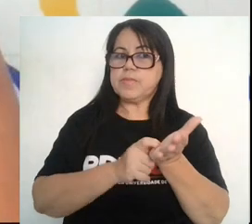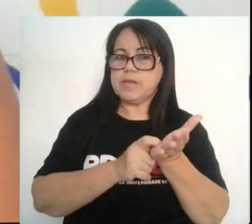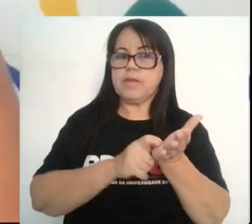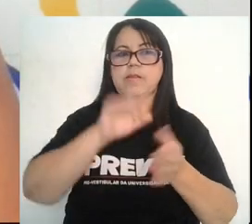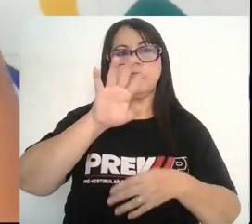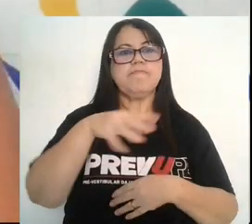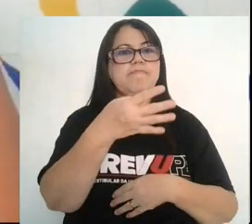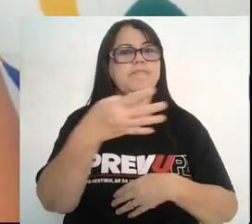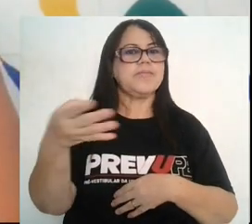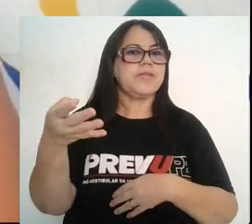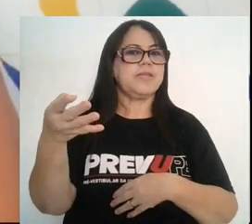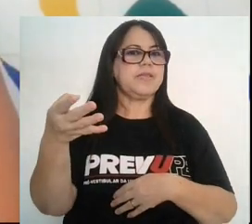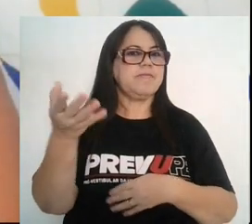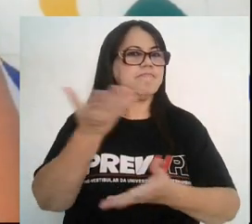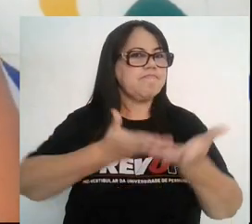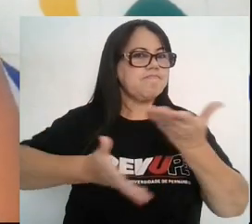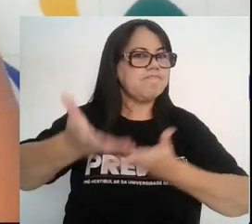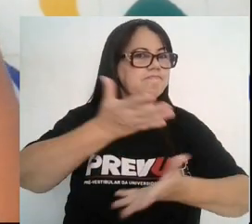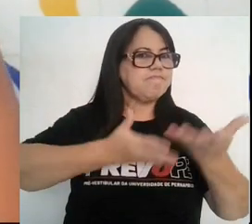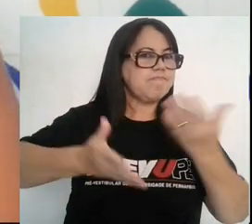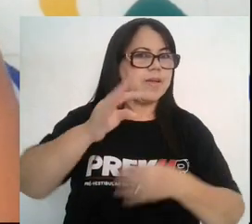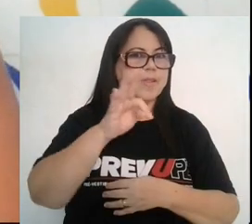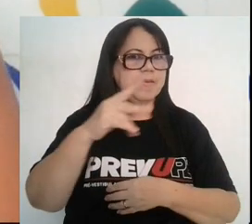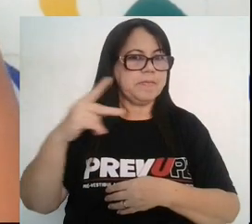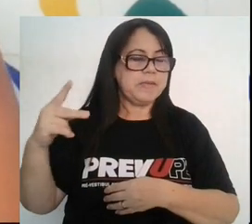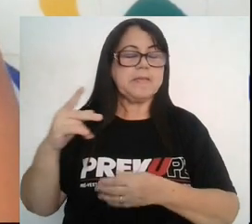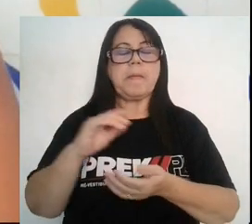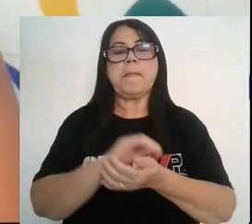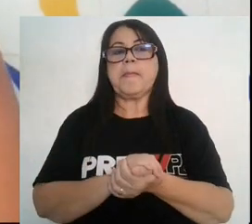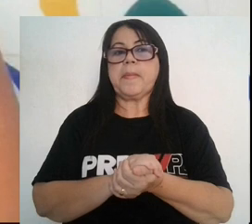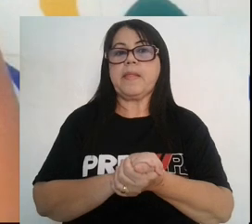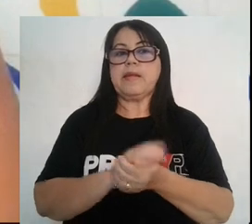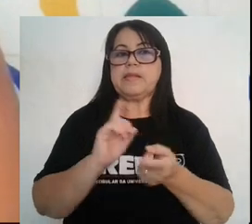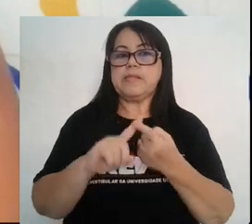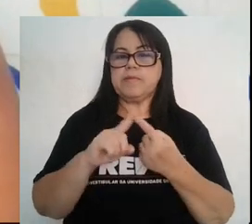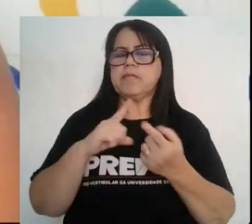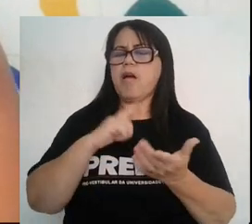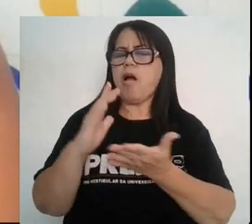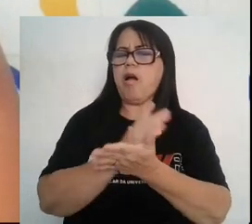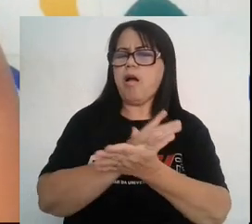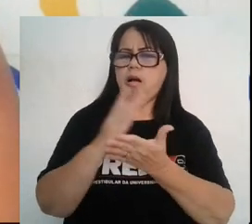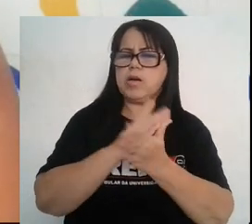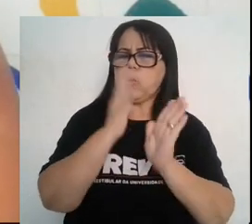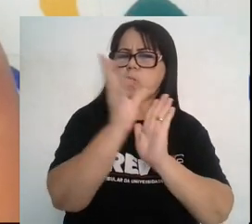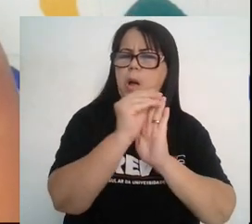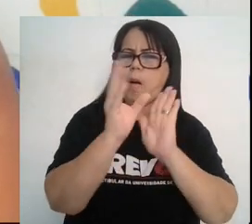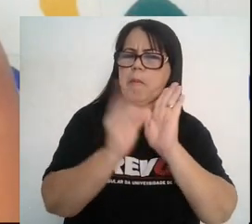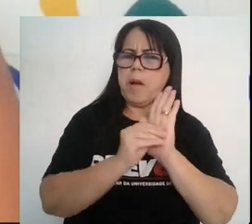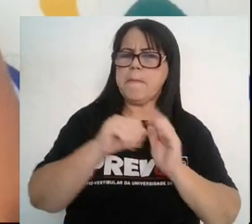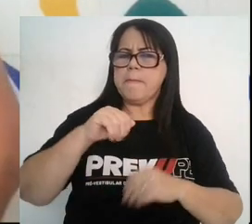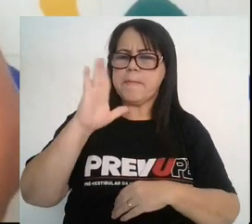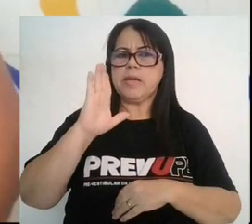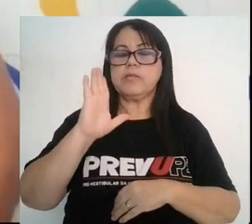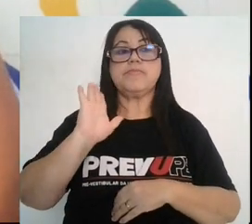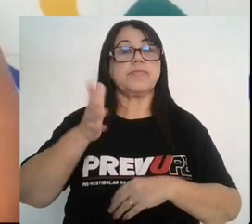belo exemplo são as tabelas periódicas interativas. Algumas delas são repletas de conteúdos extras.